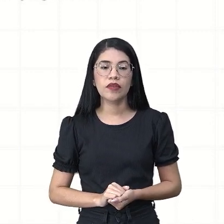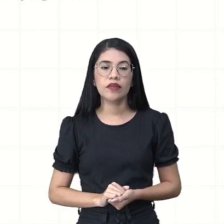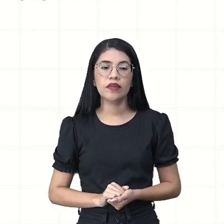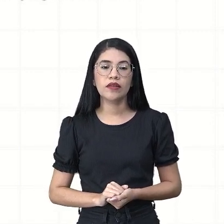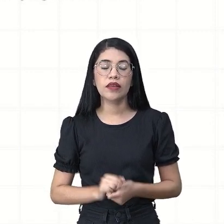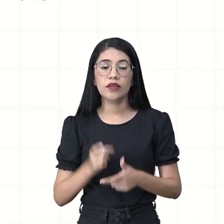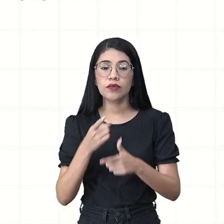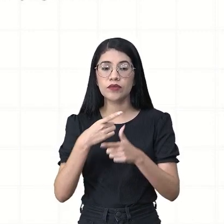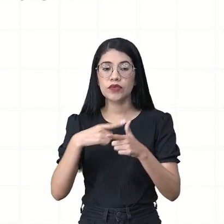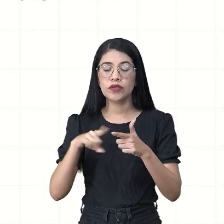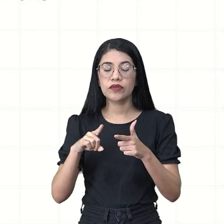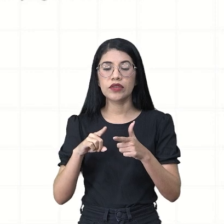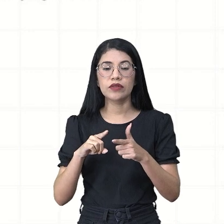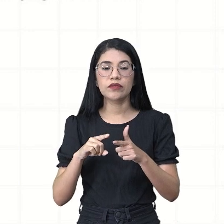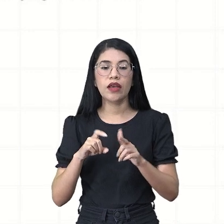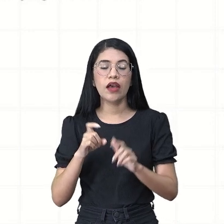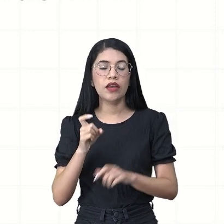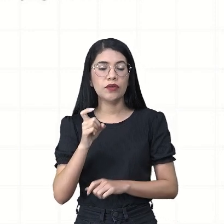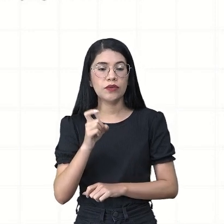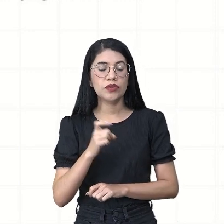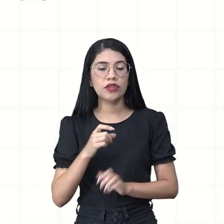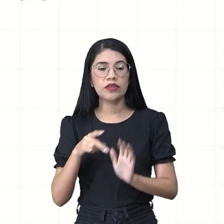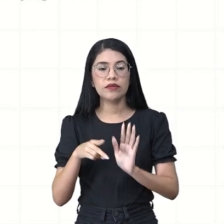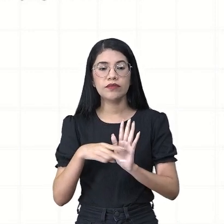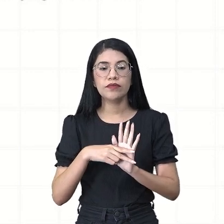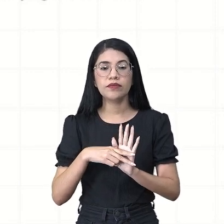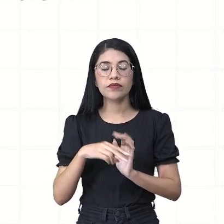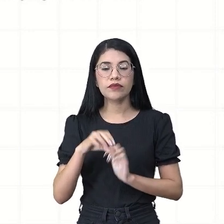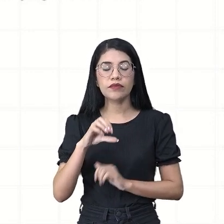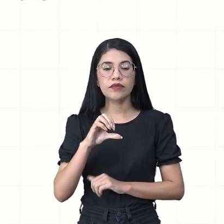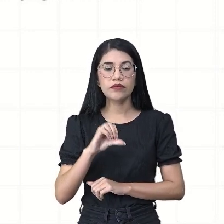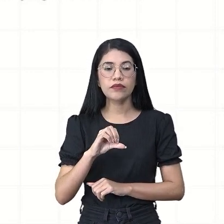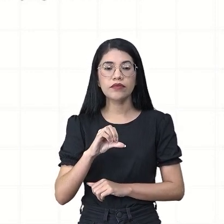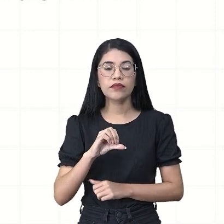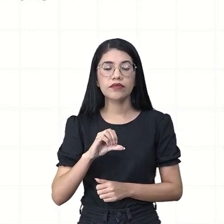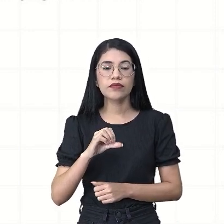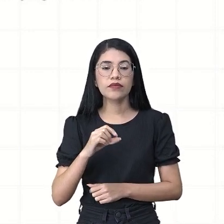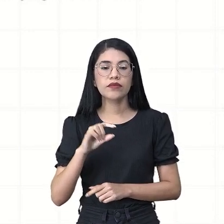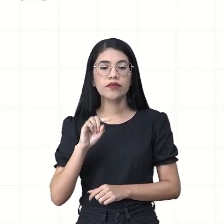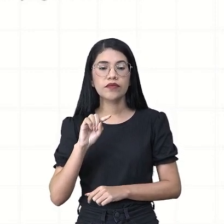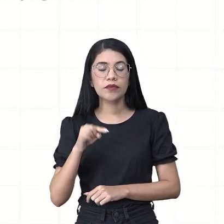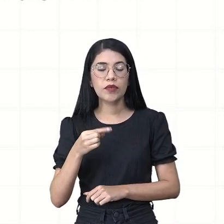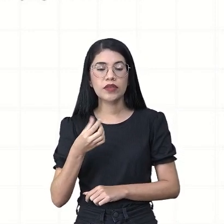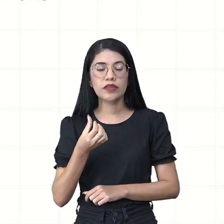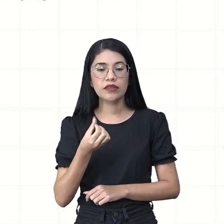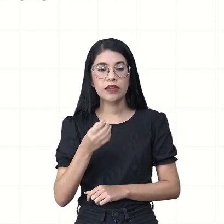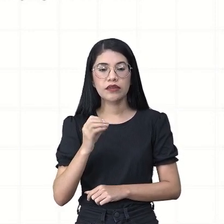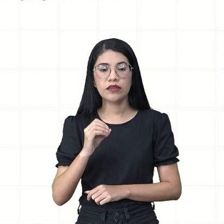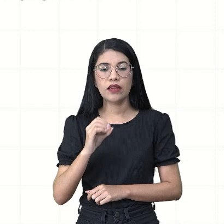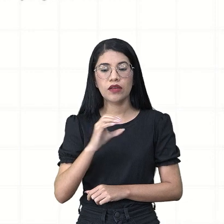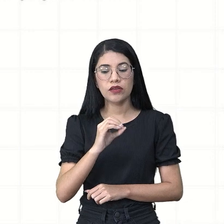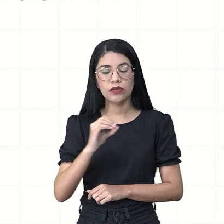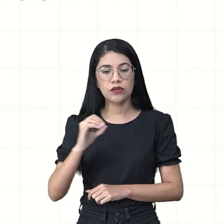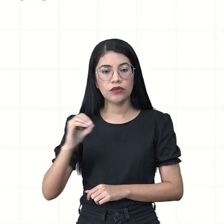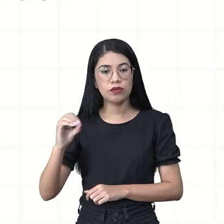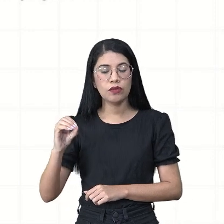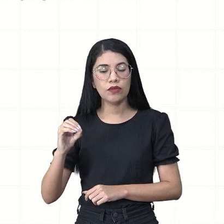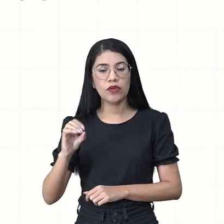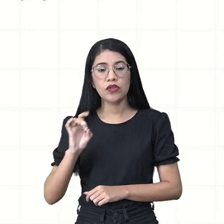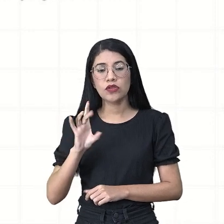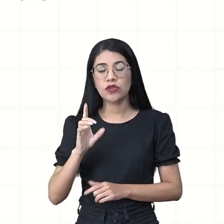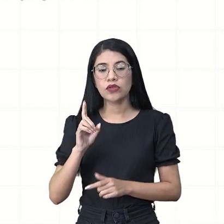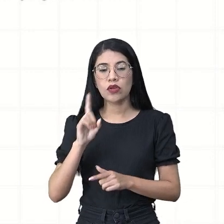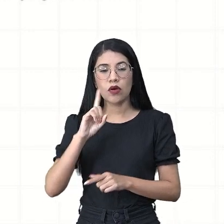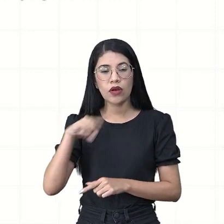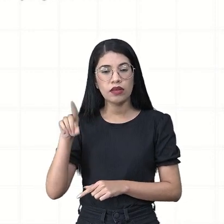ele vai ser igual a 9. Aí vai vir, né? Eu vou apenas cancelar 3 zeros,